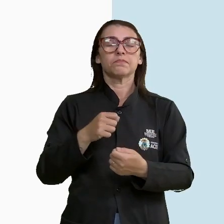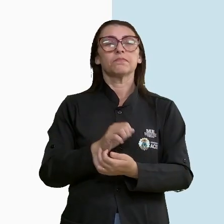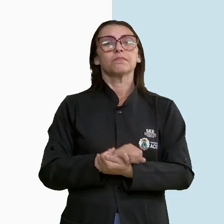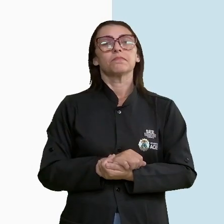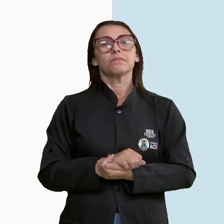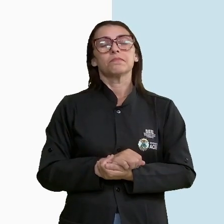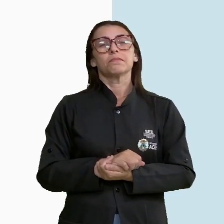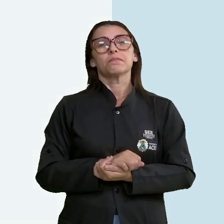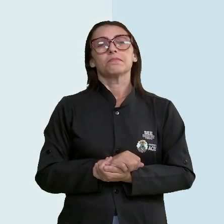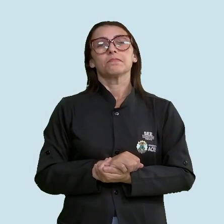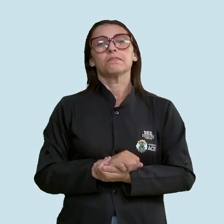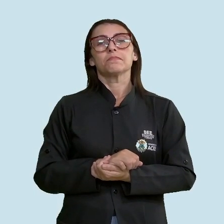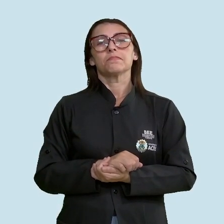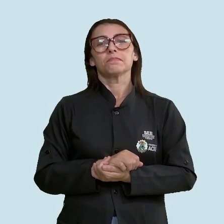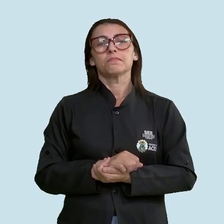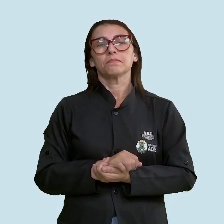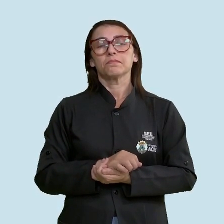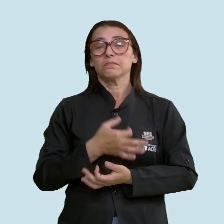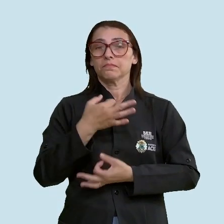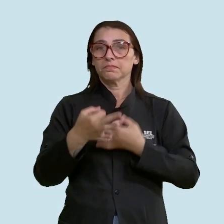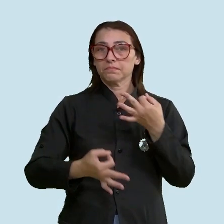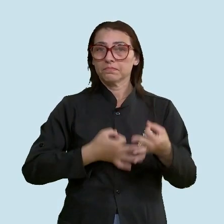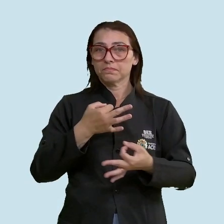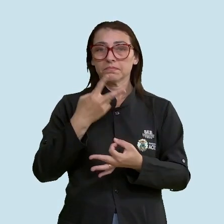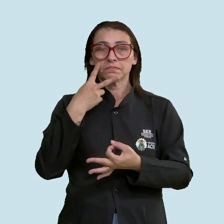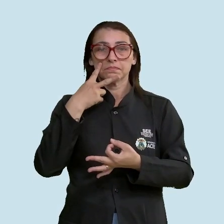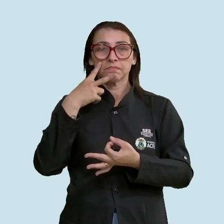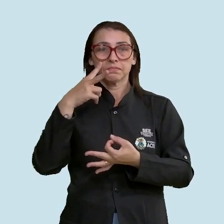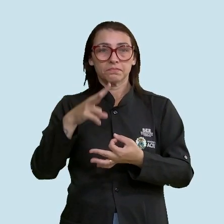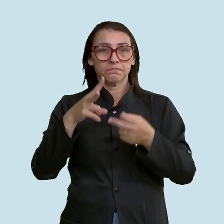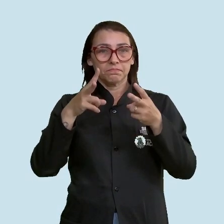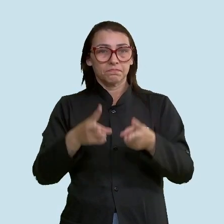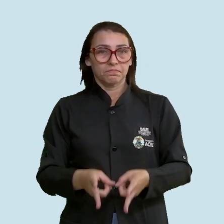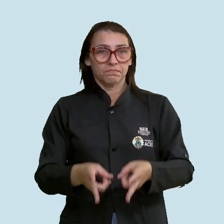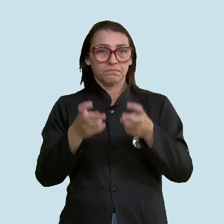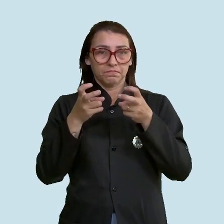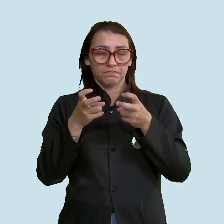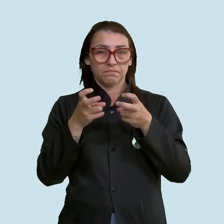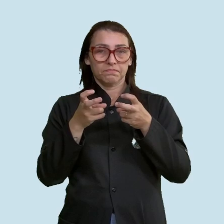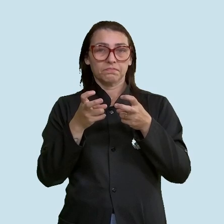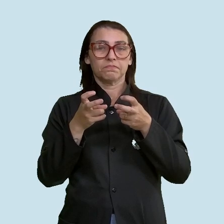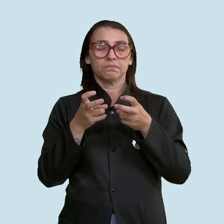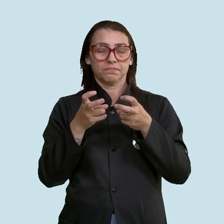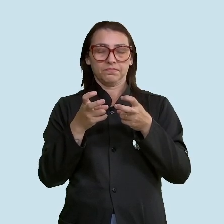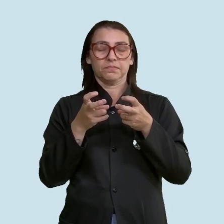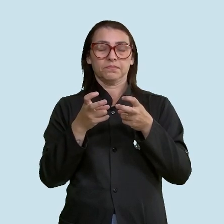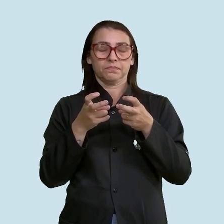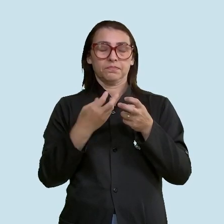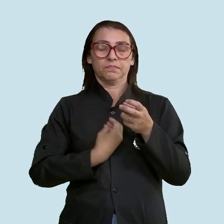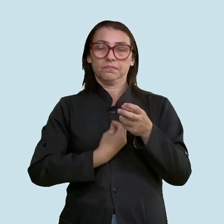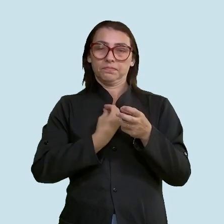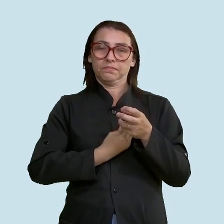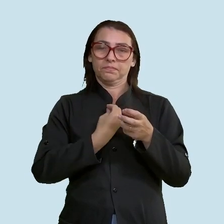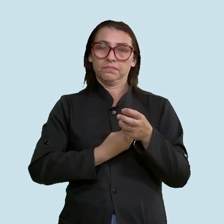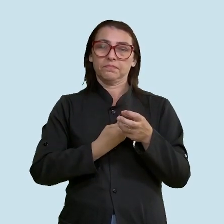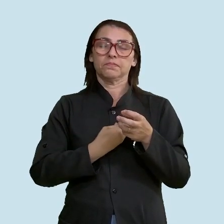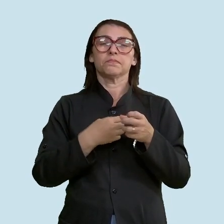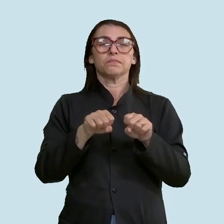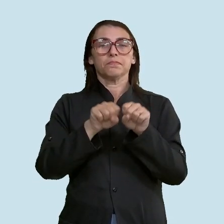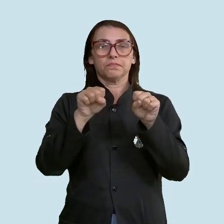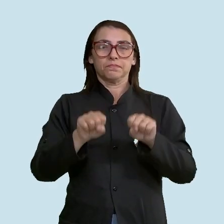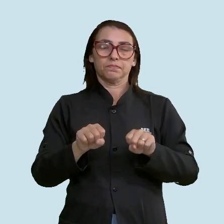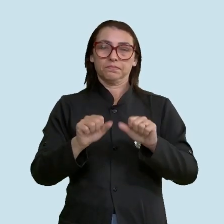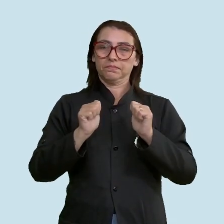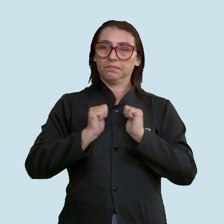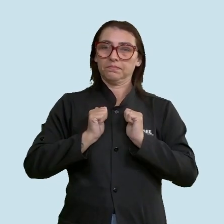sendo crítico quando a gente observar, quando a gente se colocar nas redes, né? O nosso comportamento, ele